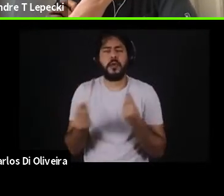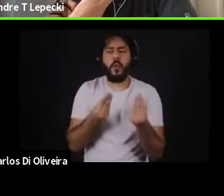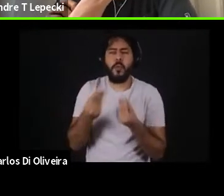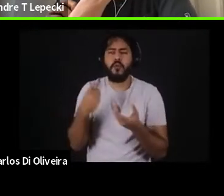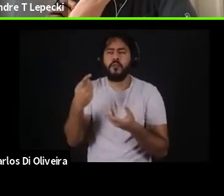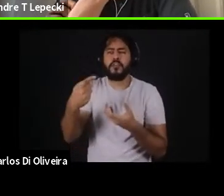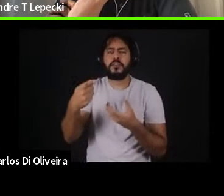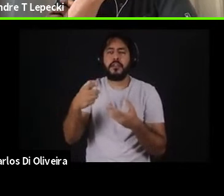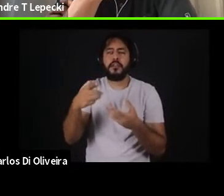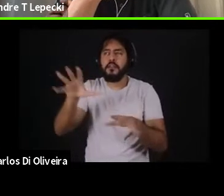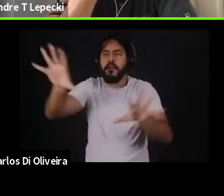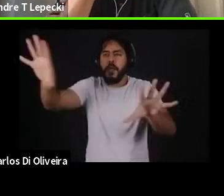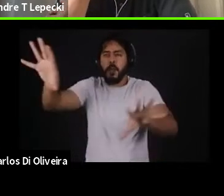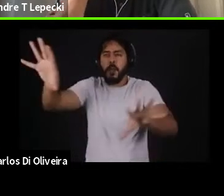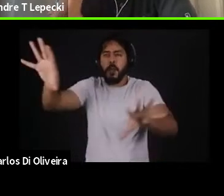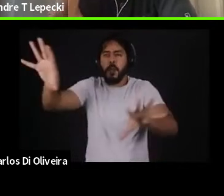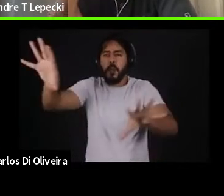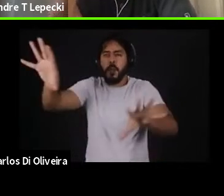coreografam, como é que vocês vivem